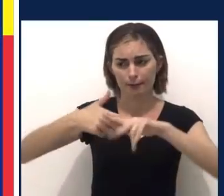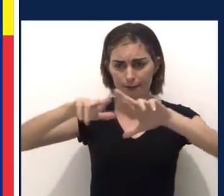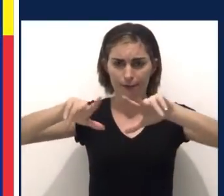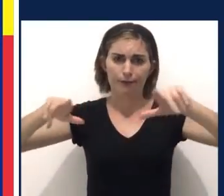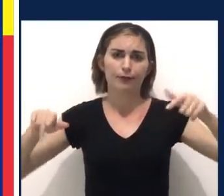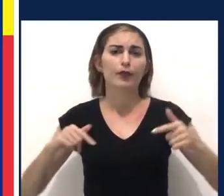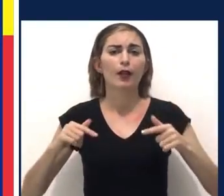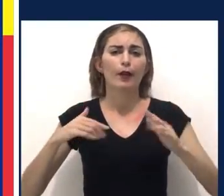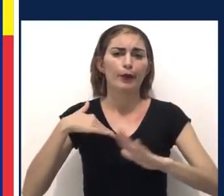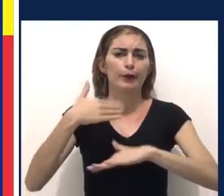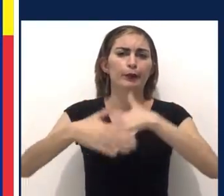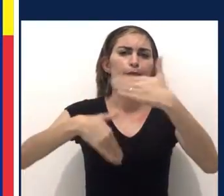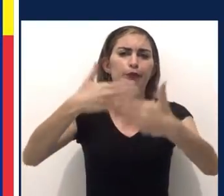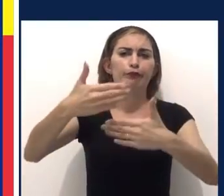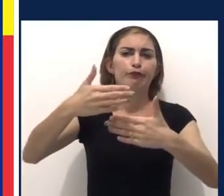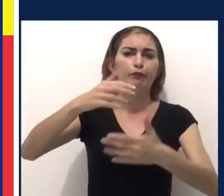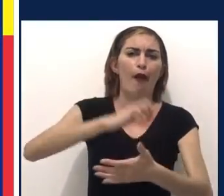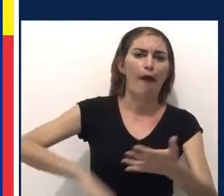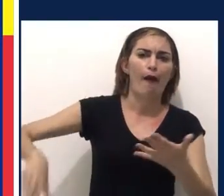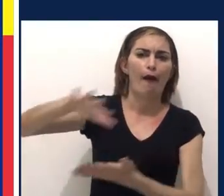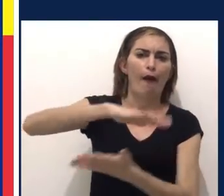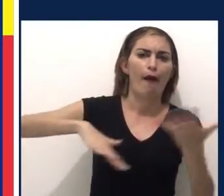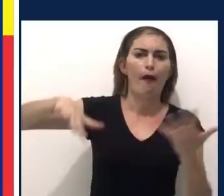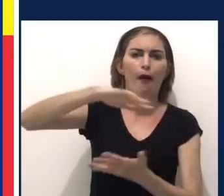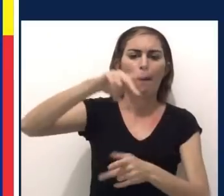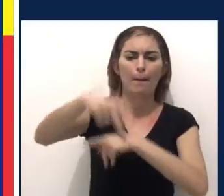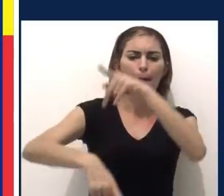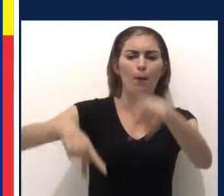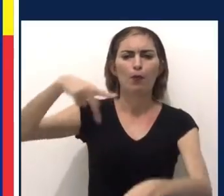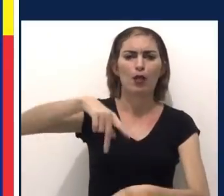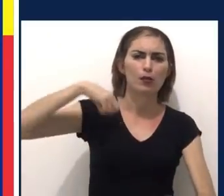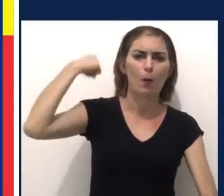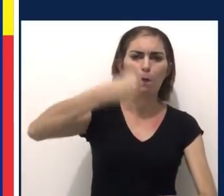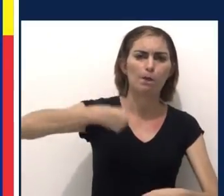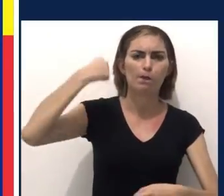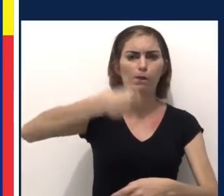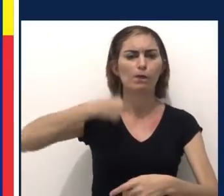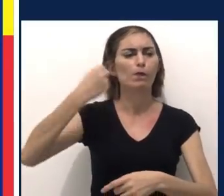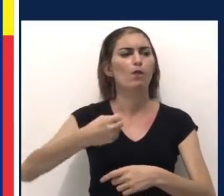Então essas medidas acabaram levando à revolta popular,